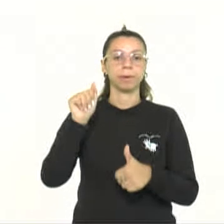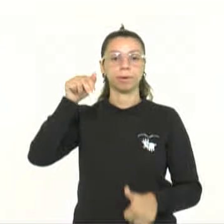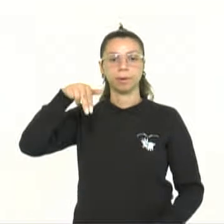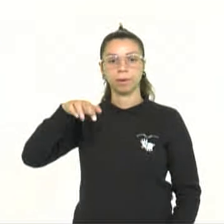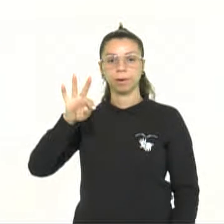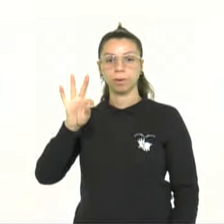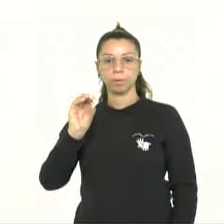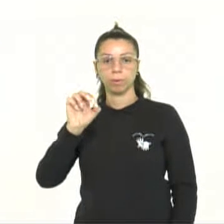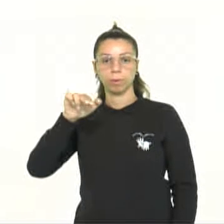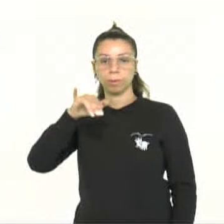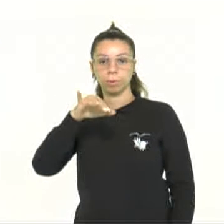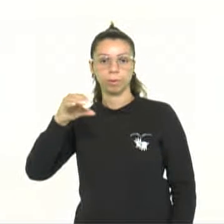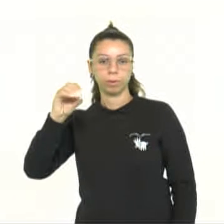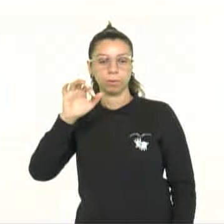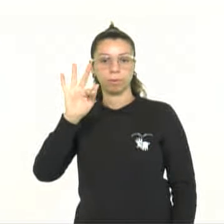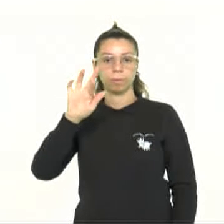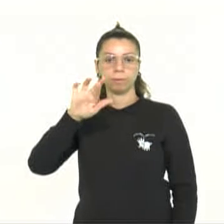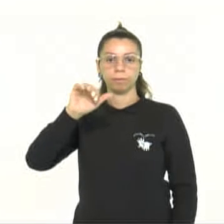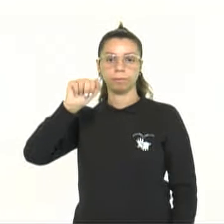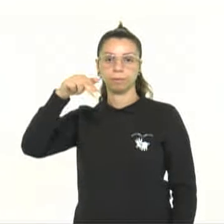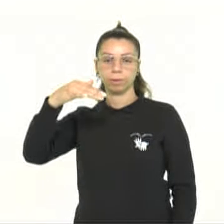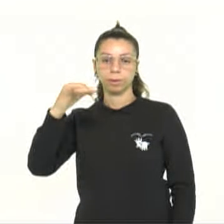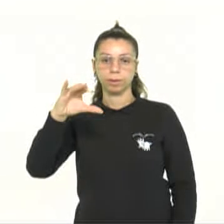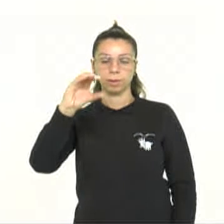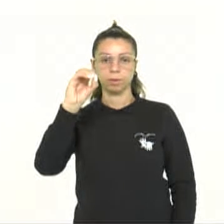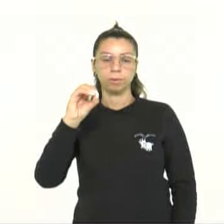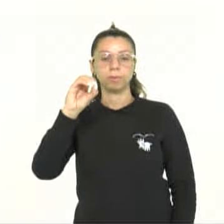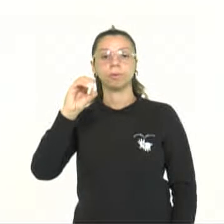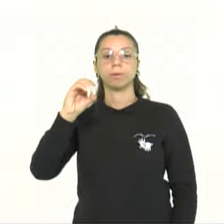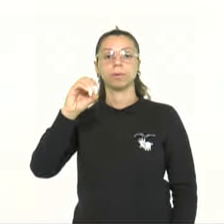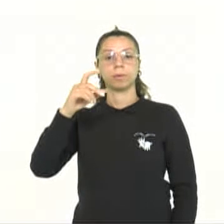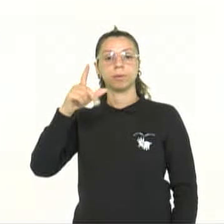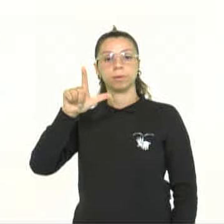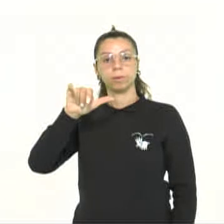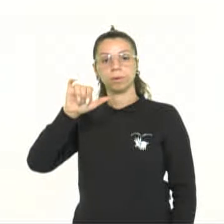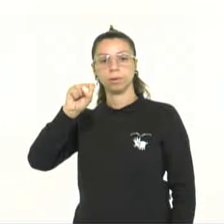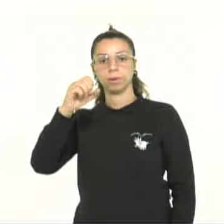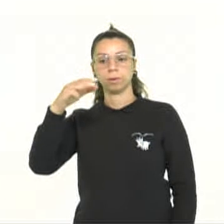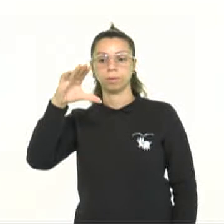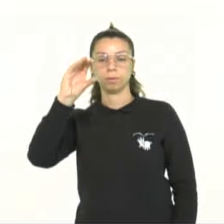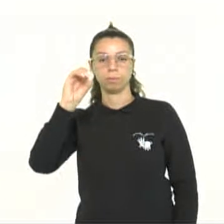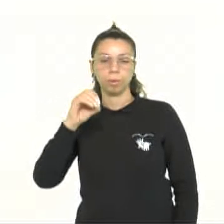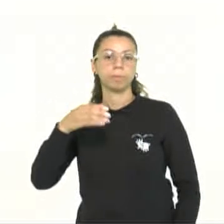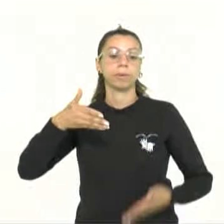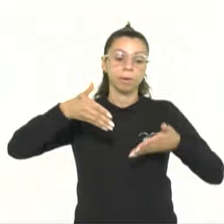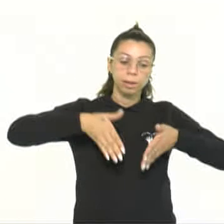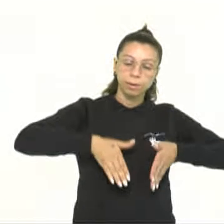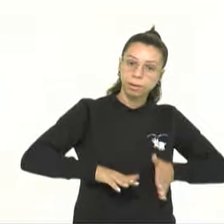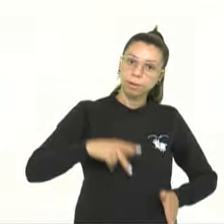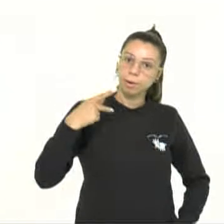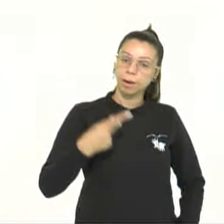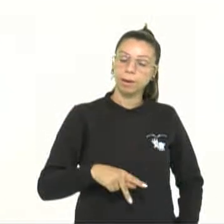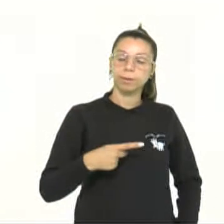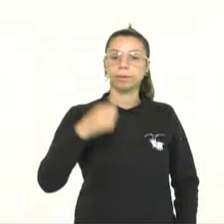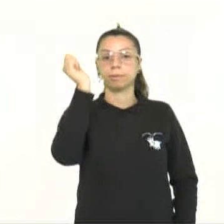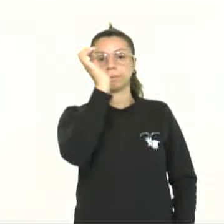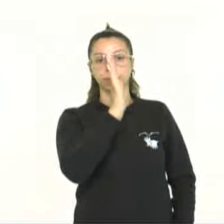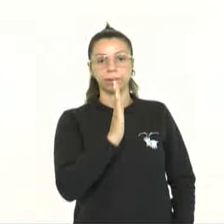Francisco Lisboa. Nasceu em Ouro Preto, Brasil. Viveu de